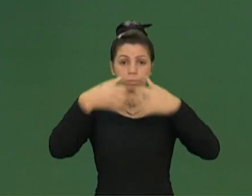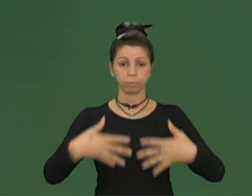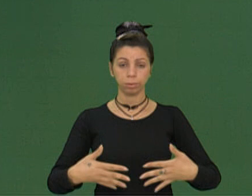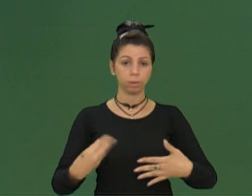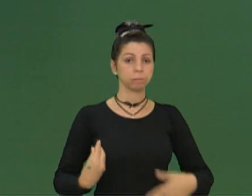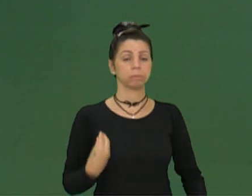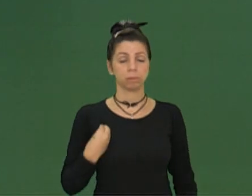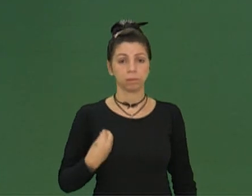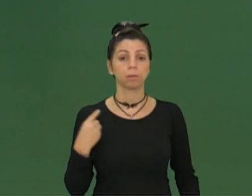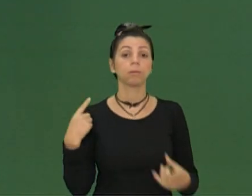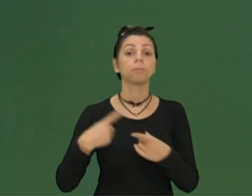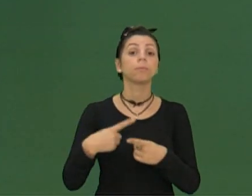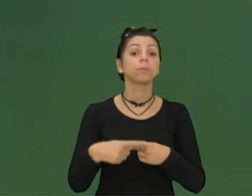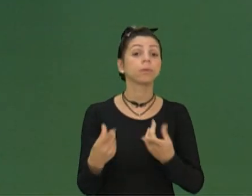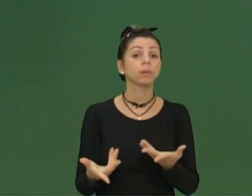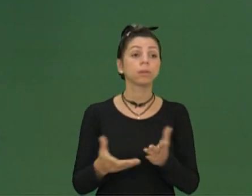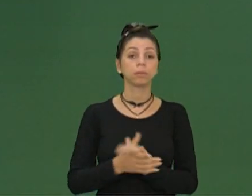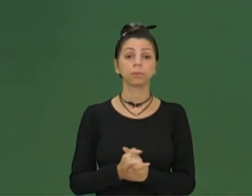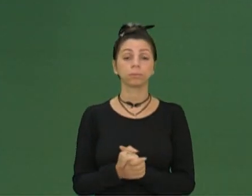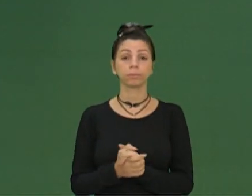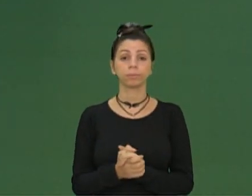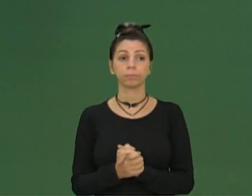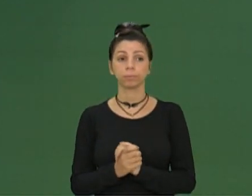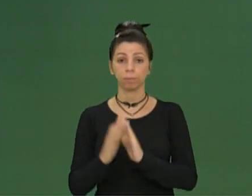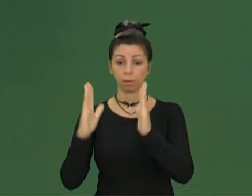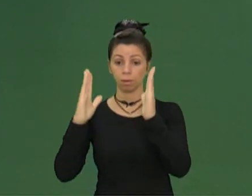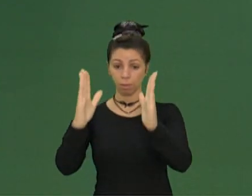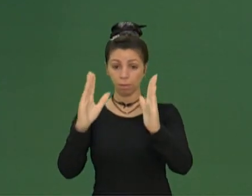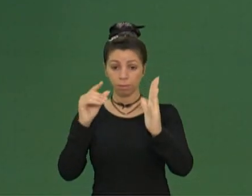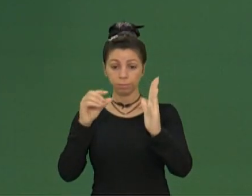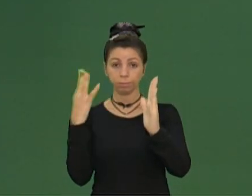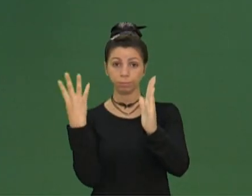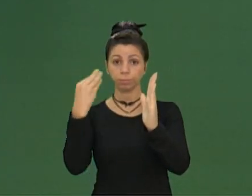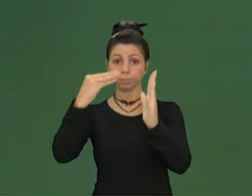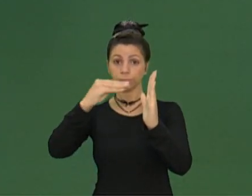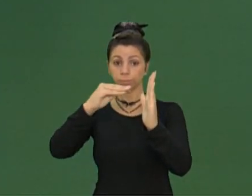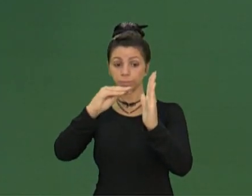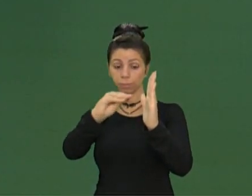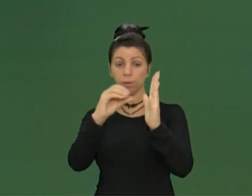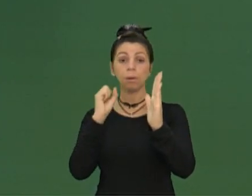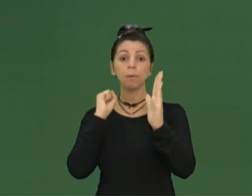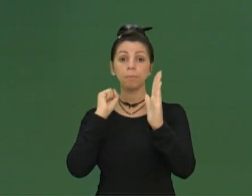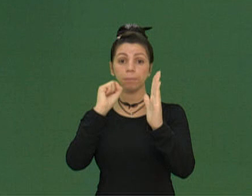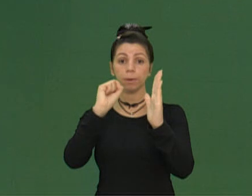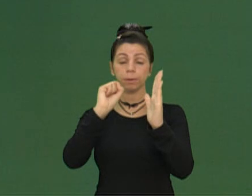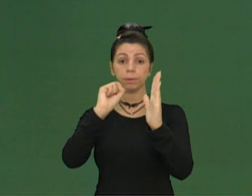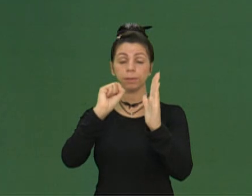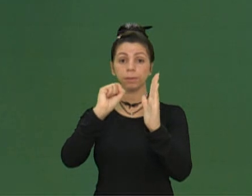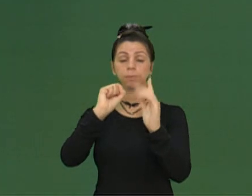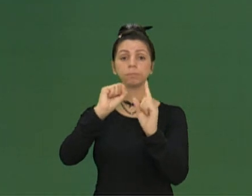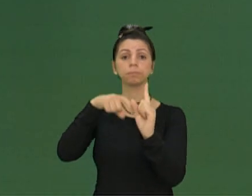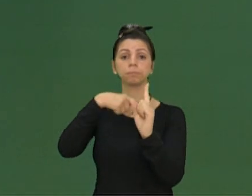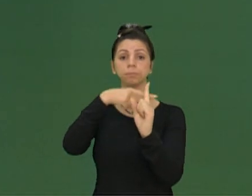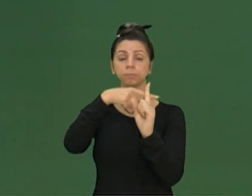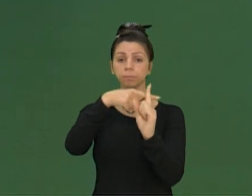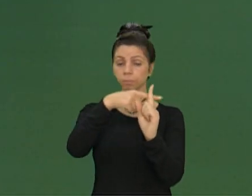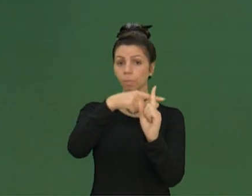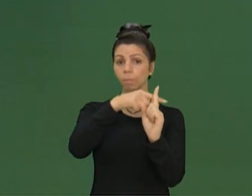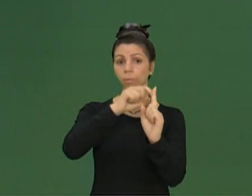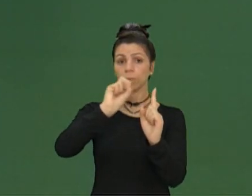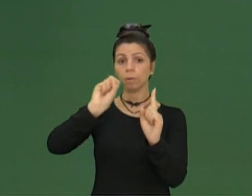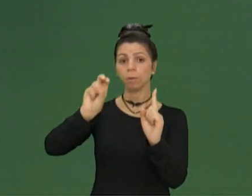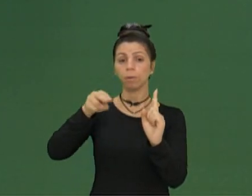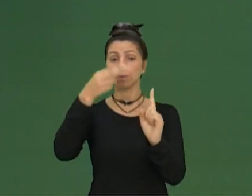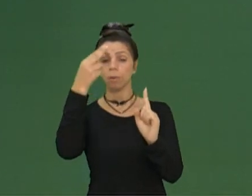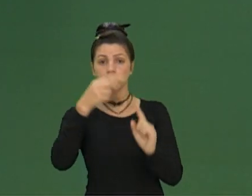existência. Por quê? Porque o que está dentro do módulo aqui, ele pode ser positivo ou ele pode ser negativo.